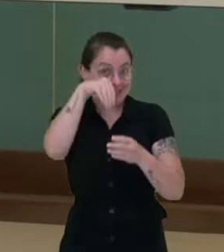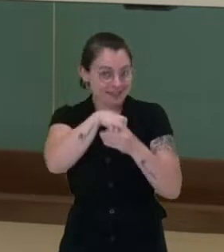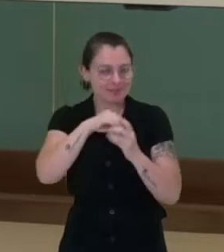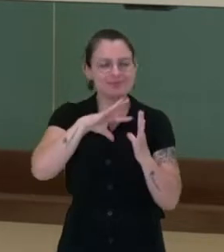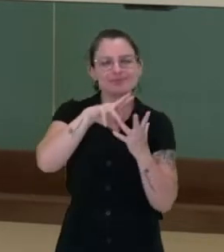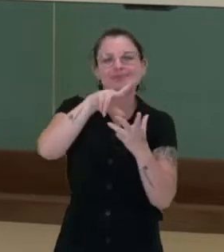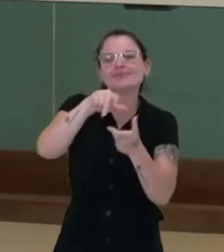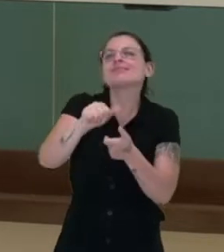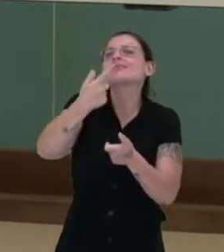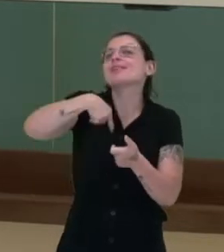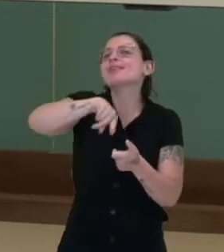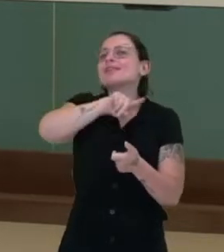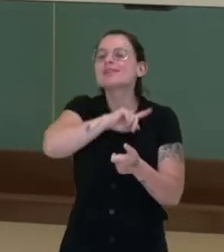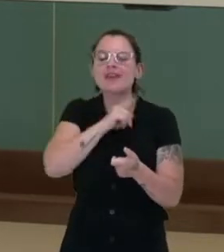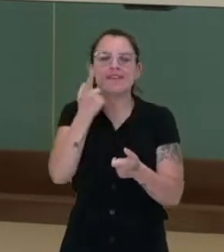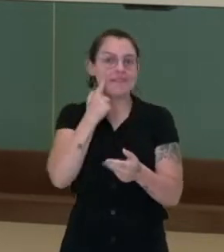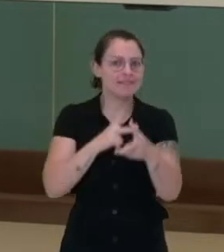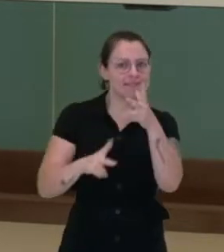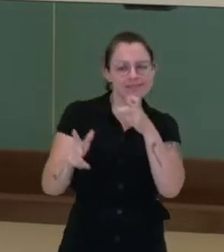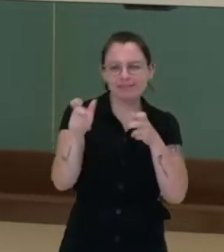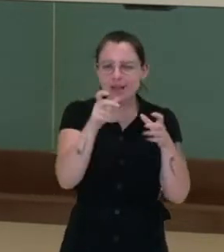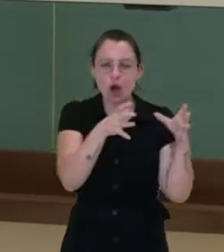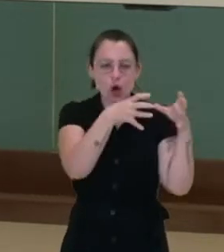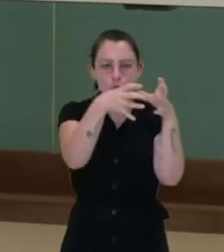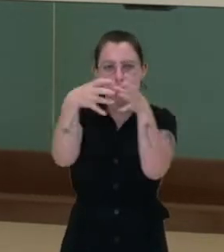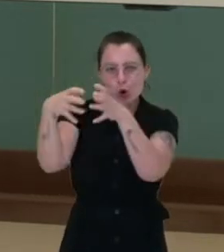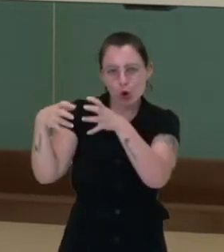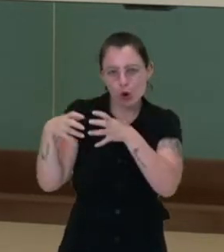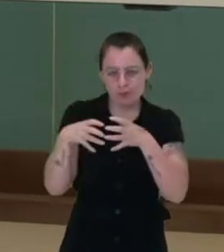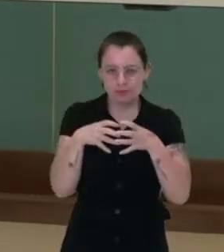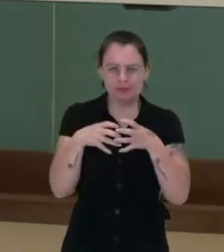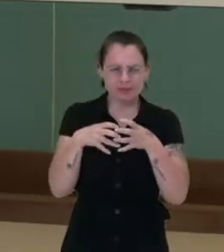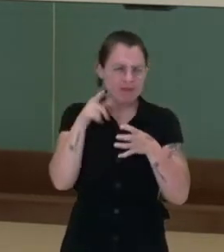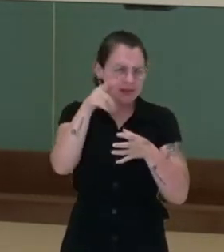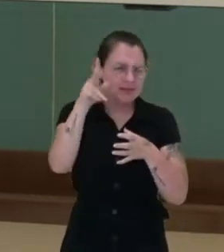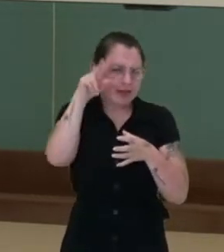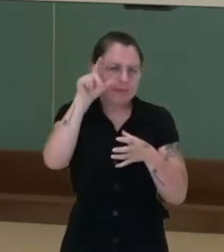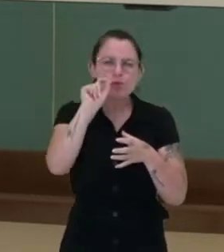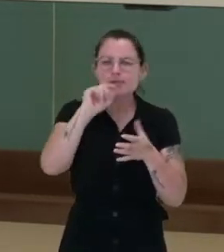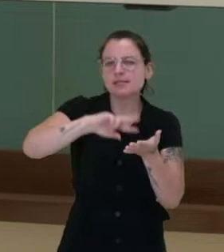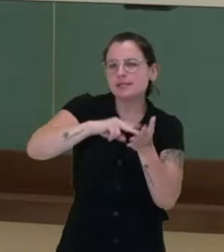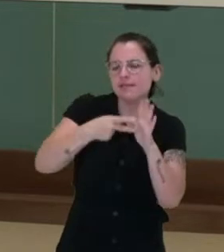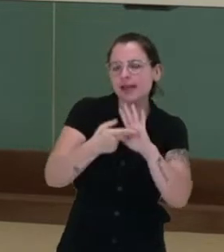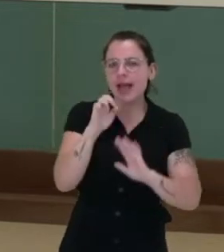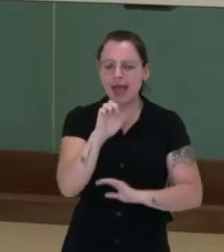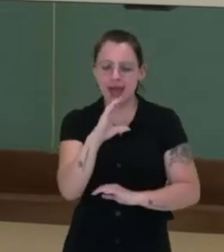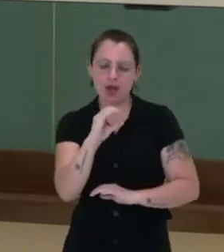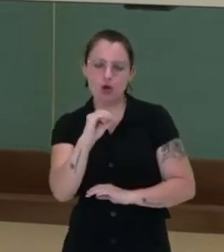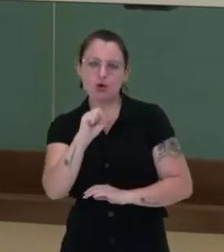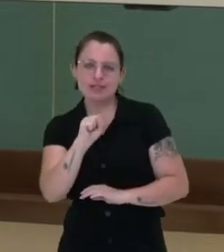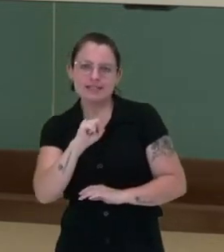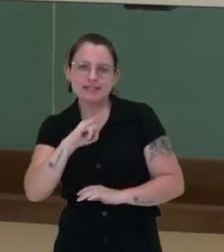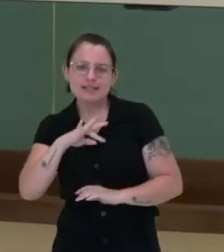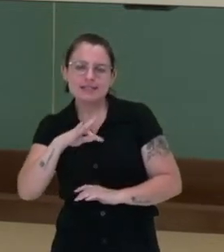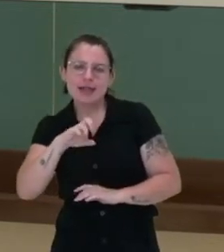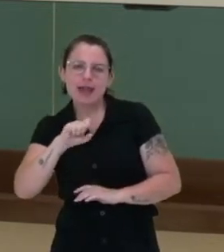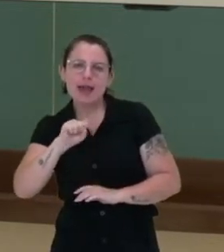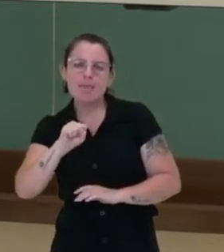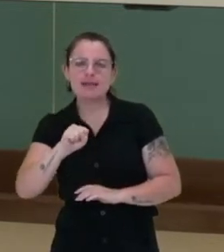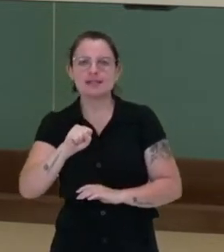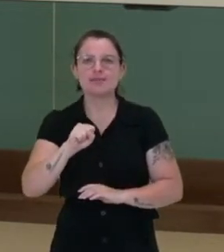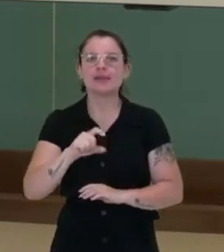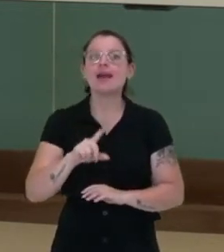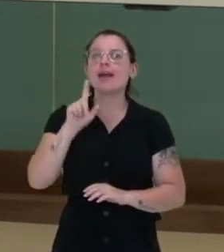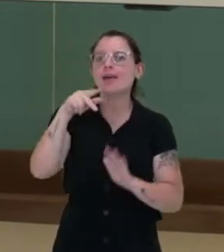apresenta muitos ecossistemas. Mas o que é ecossistema mesmo? Ecossistema é quando eu tenho